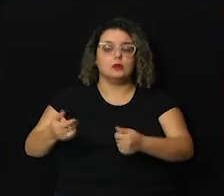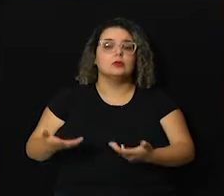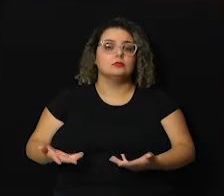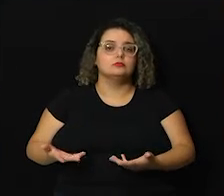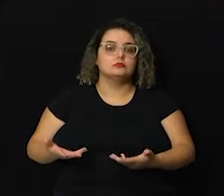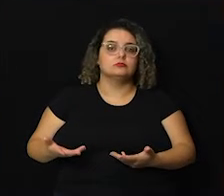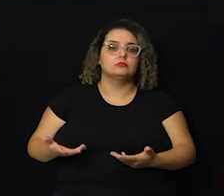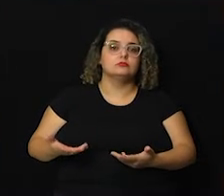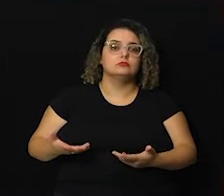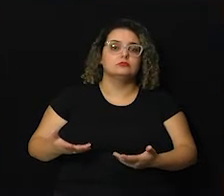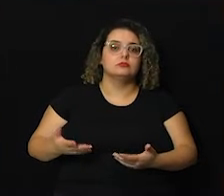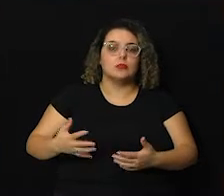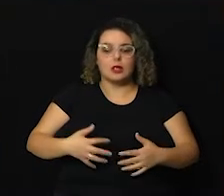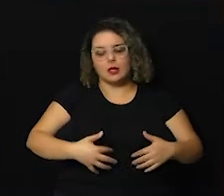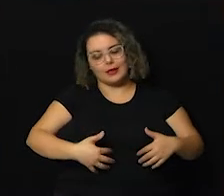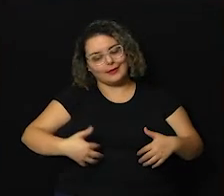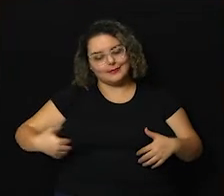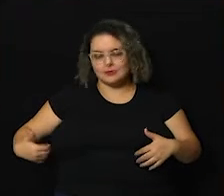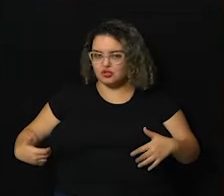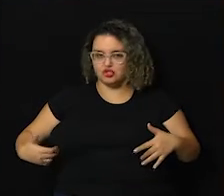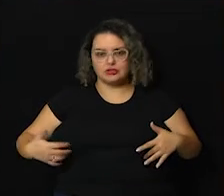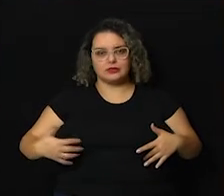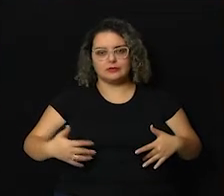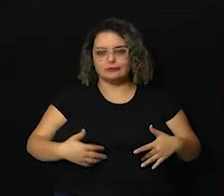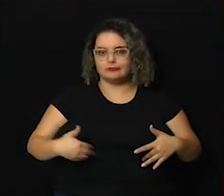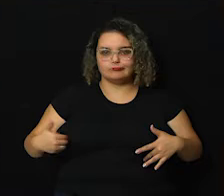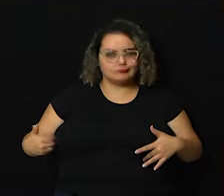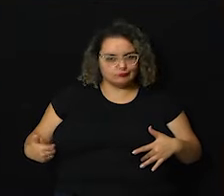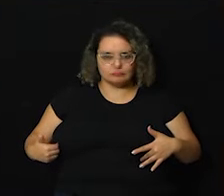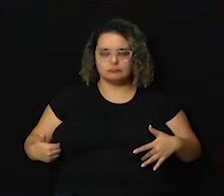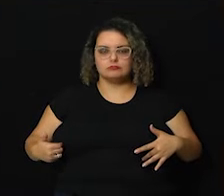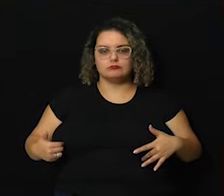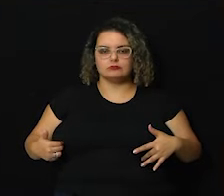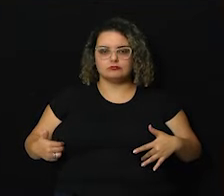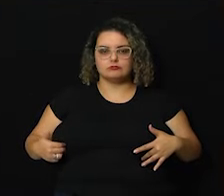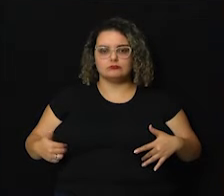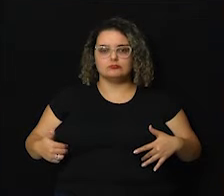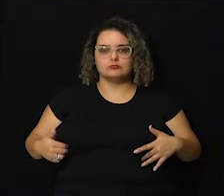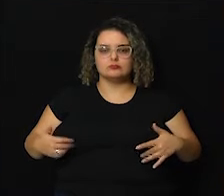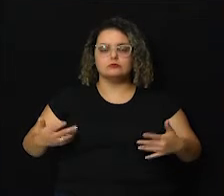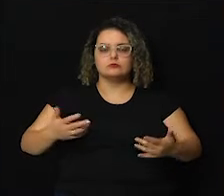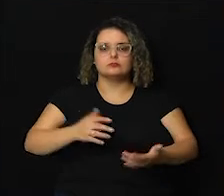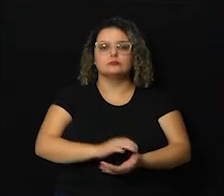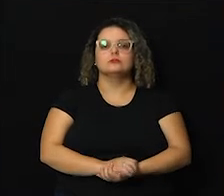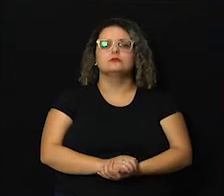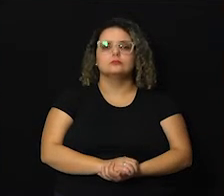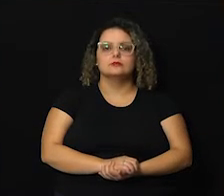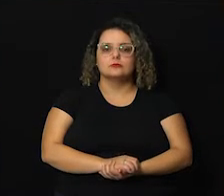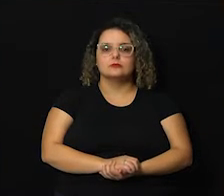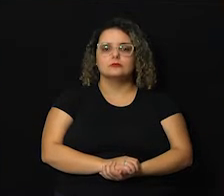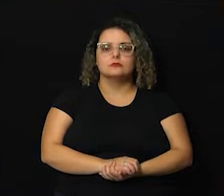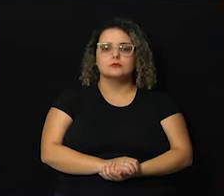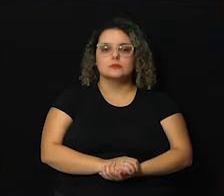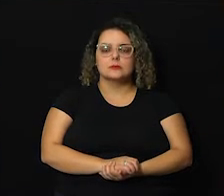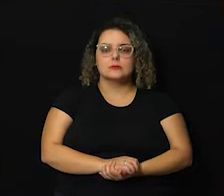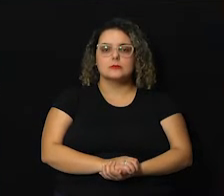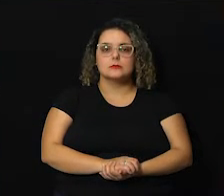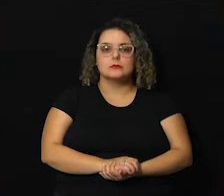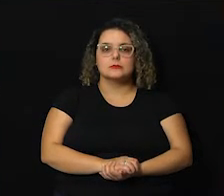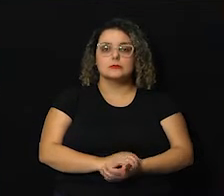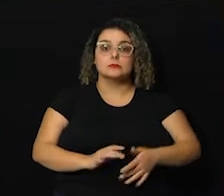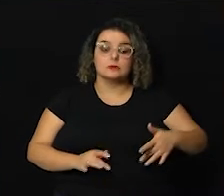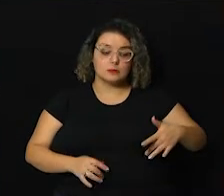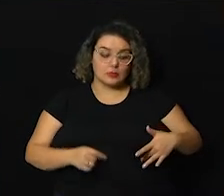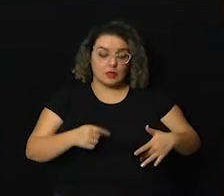tá? E que já tem uma disfunção, sempre olhando para o lado inverso, né? Para o outro lado, para ver se a função renal